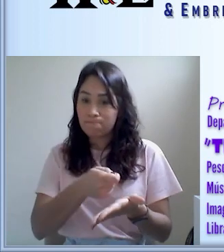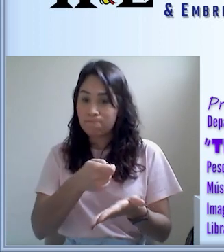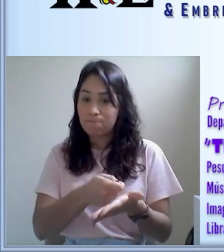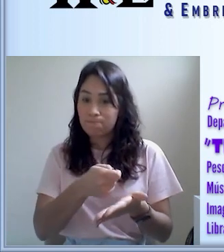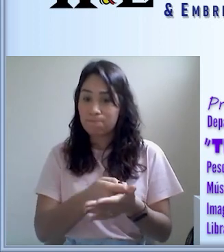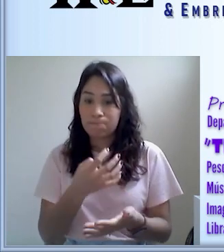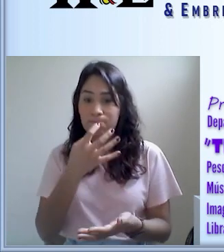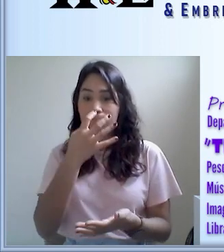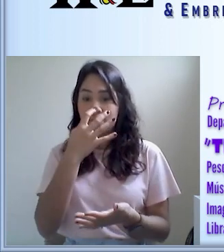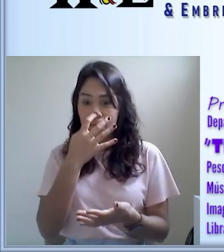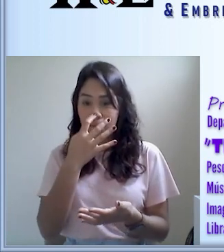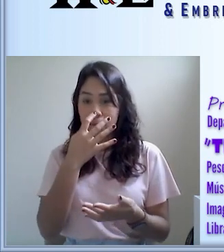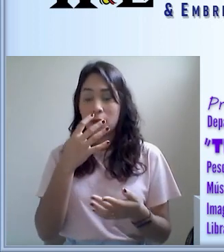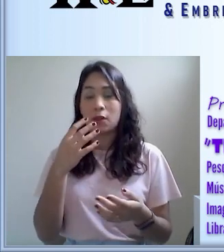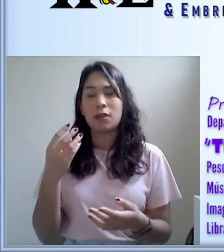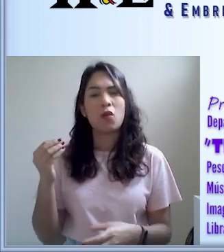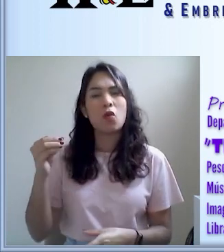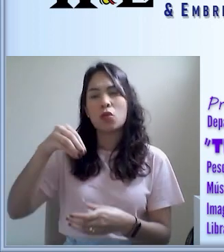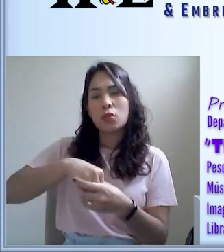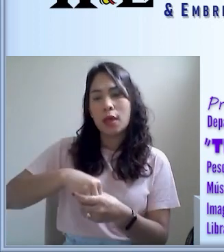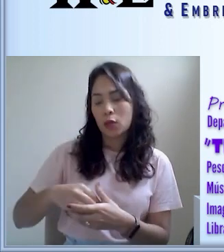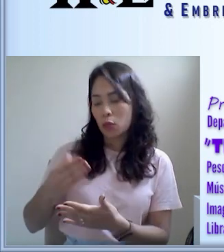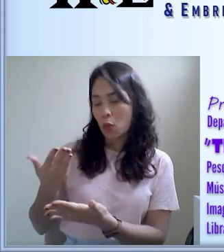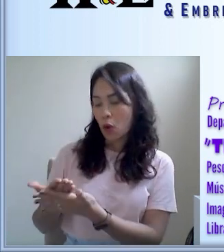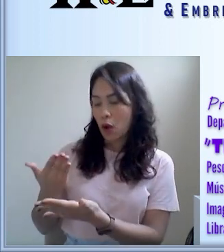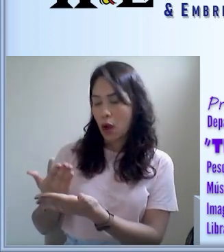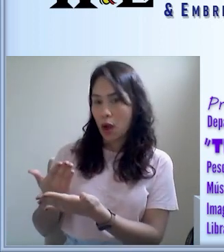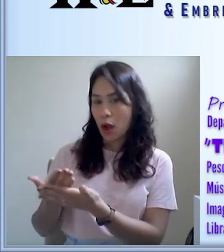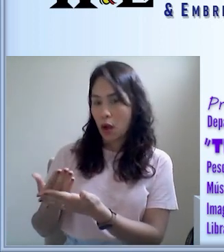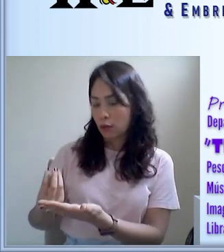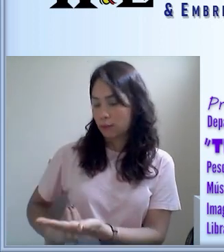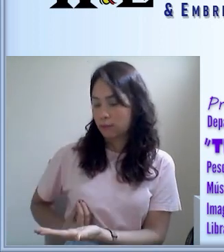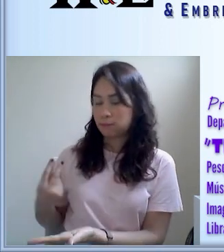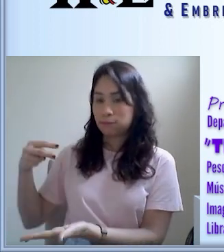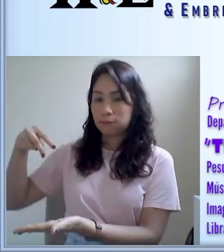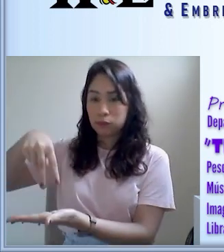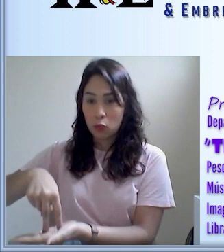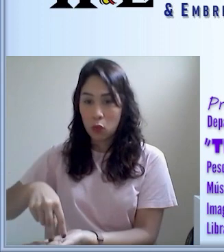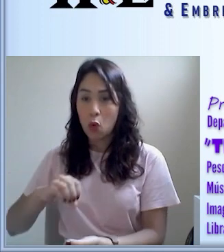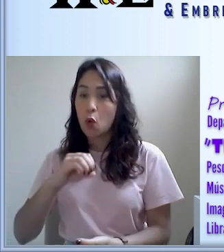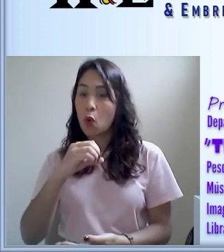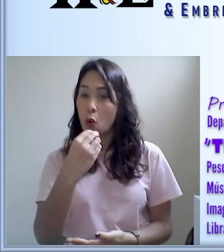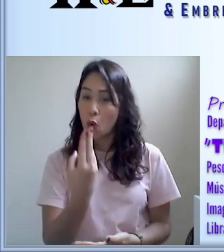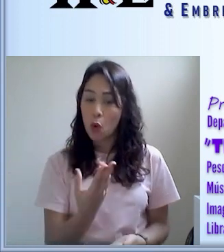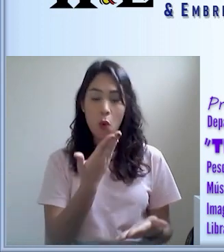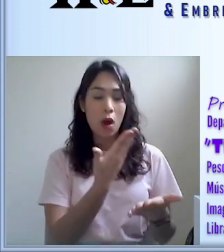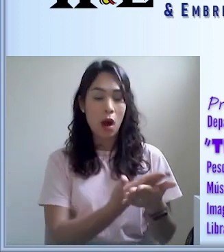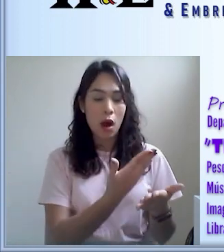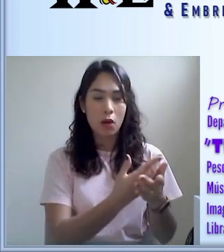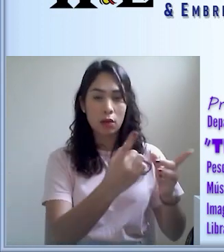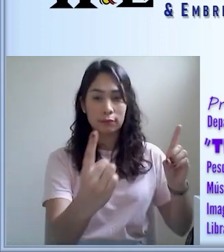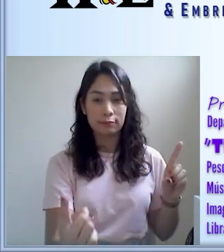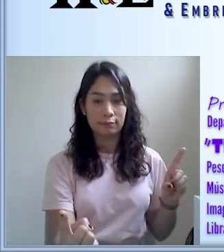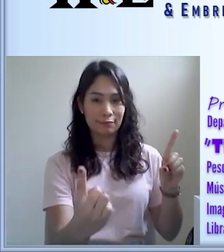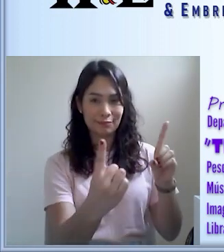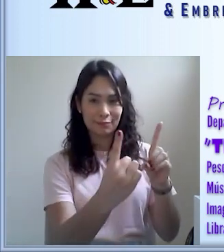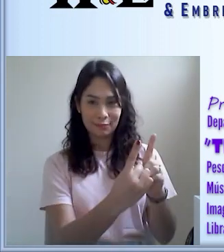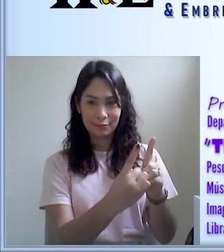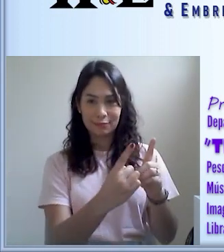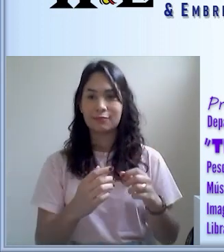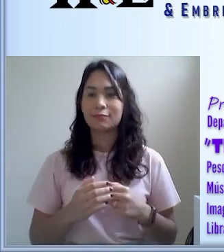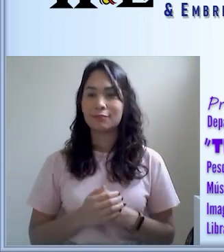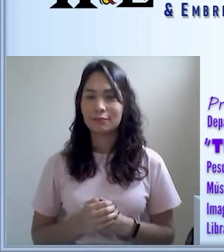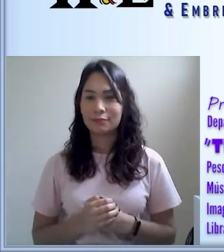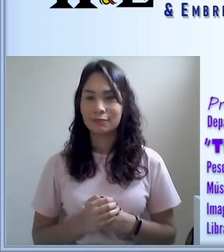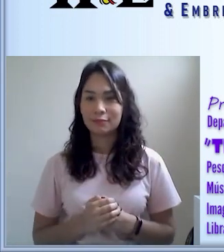e pré-requisito para as aulas discursivas presenciais semanais ou para as aulas discursivas síncronas, ofertadas em